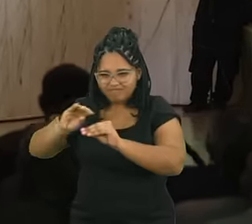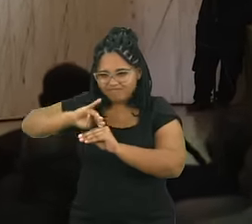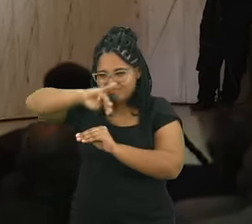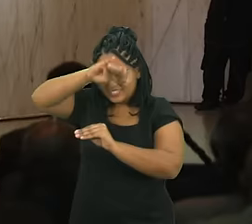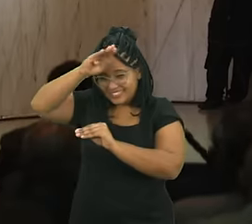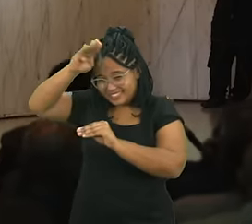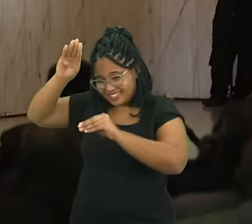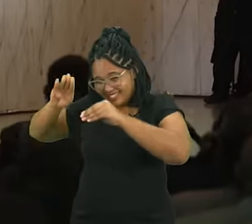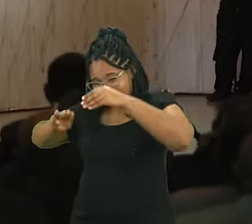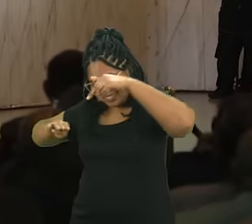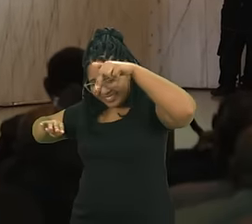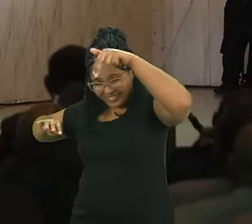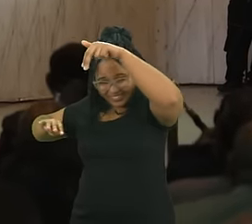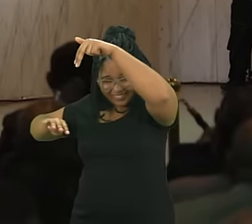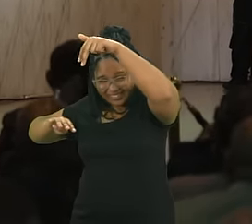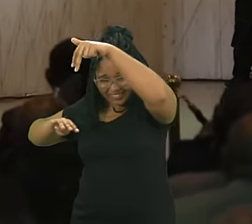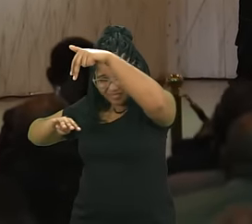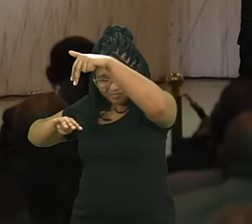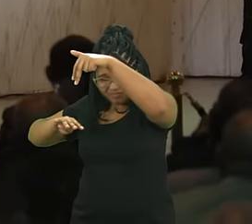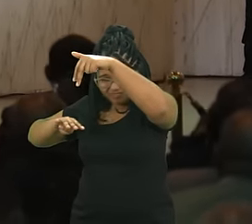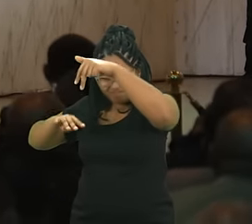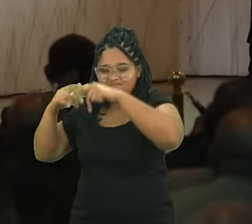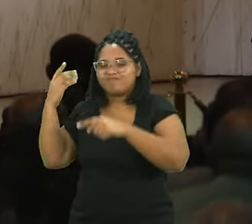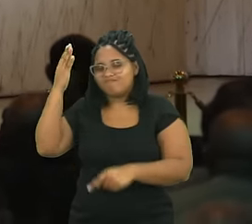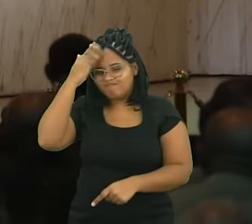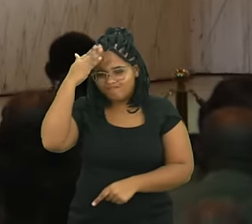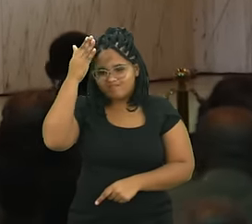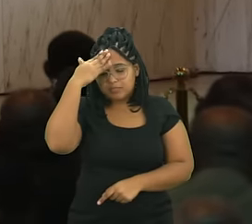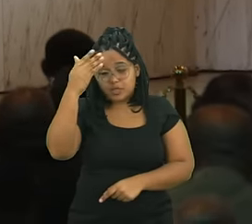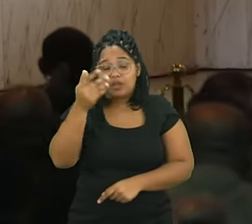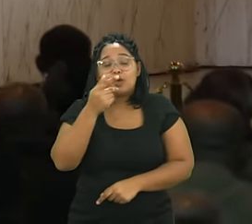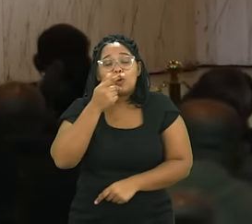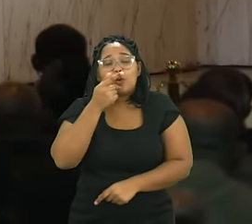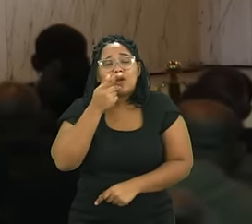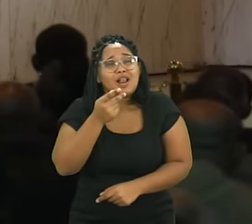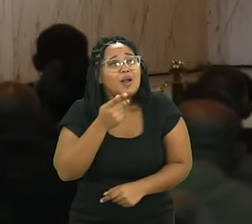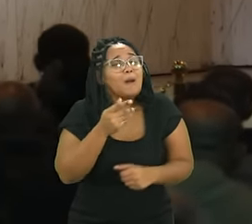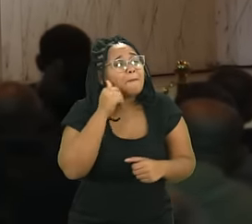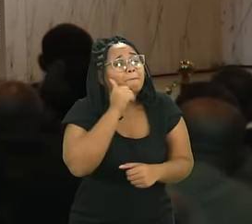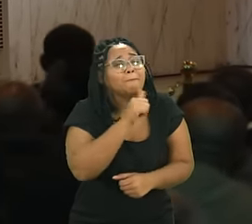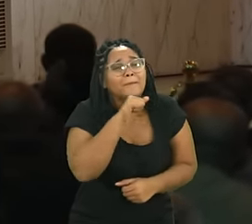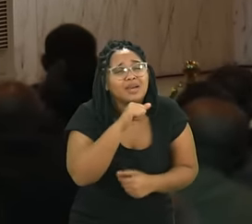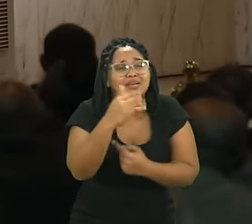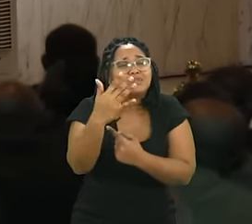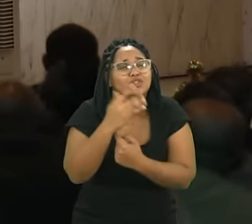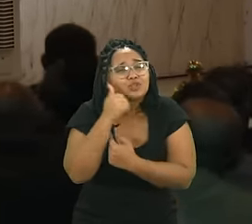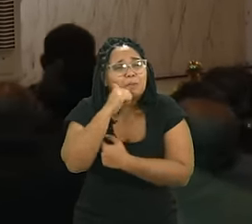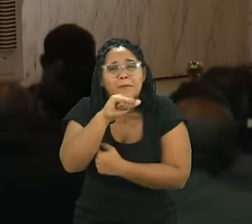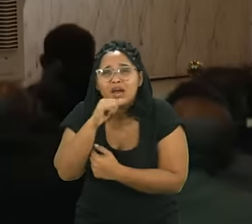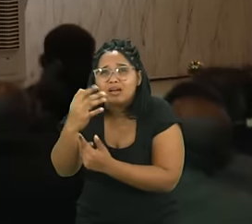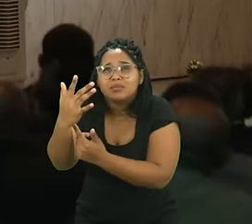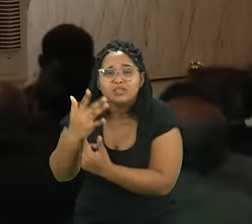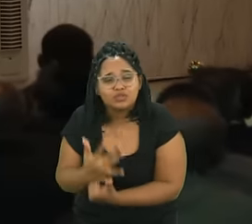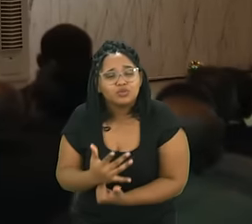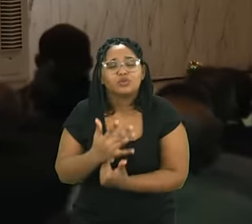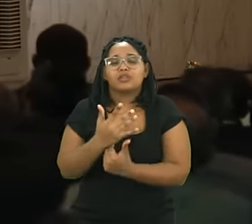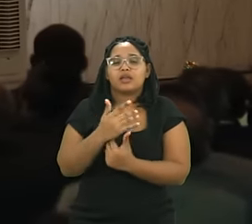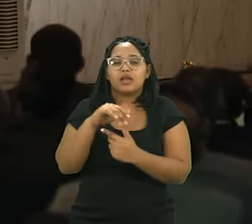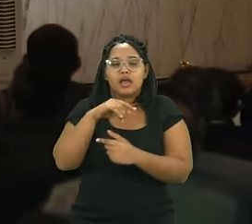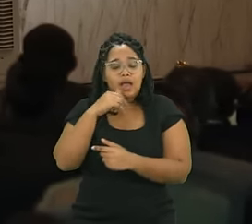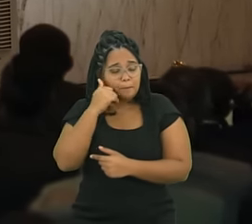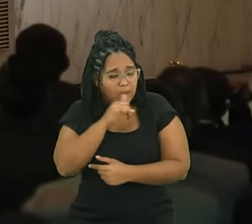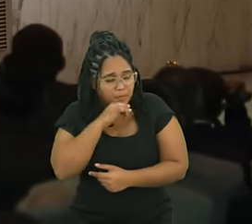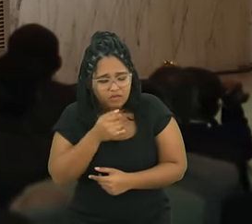foram vários dias de clamor e clamor. E eu sempre dizia: mãe, me ajuda. Minha mãe sempre ali do meu lado. Vamos orar, vamos orar.